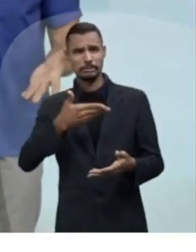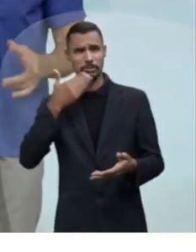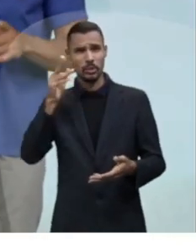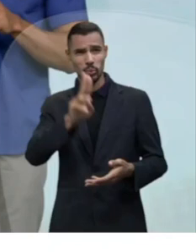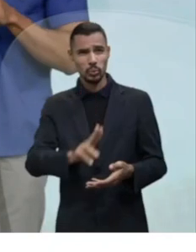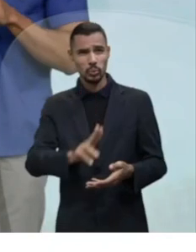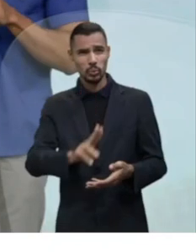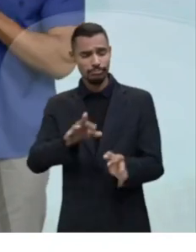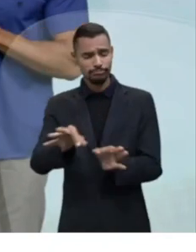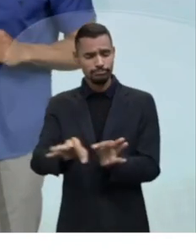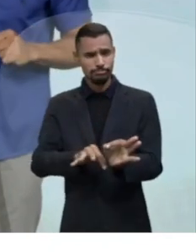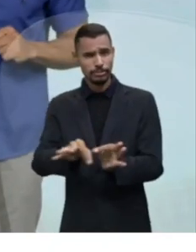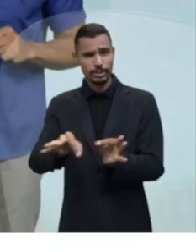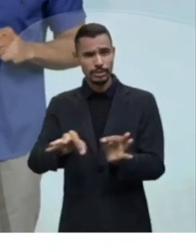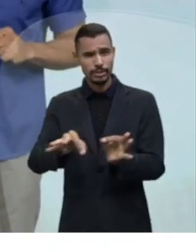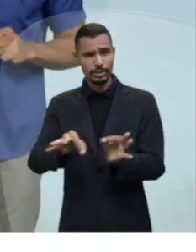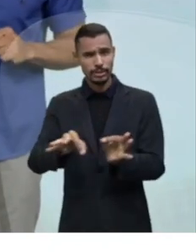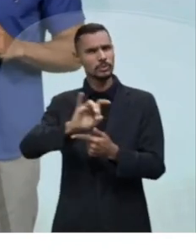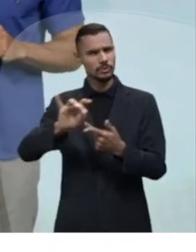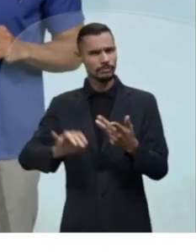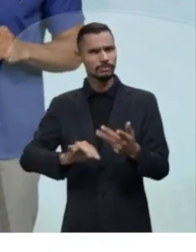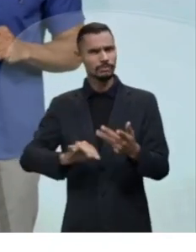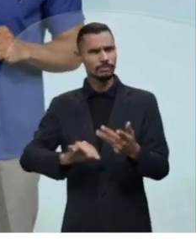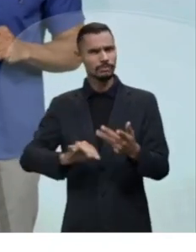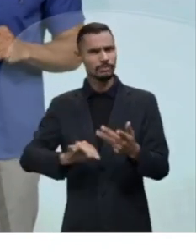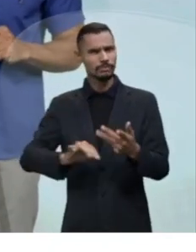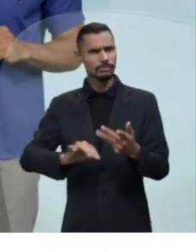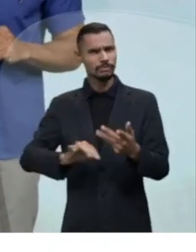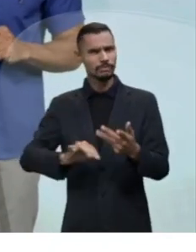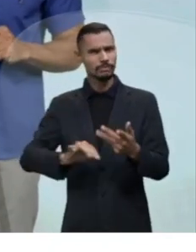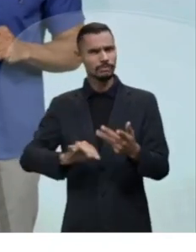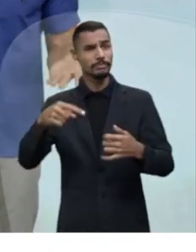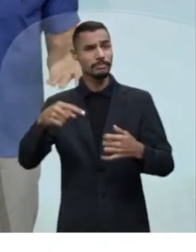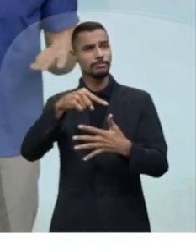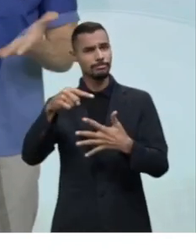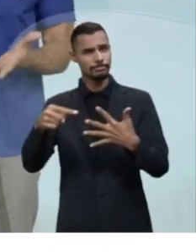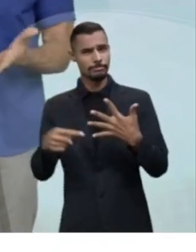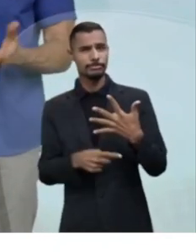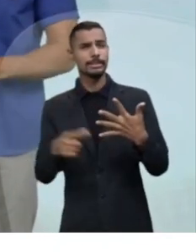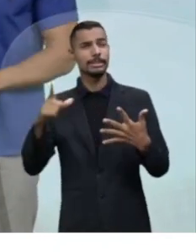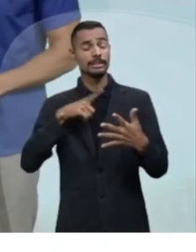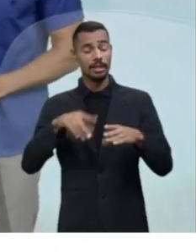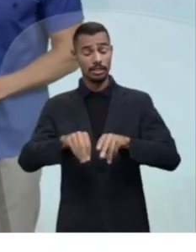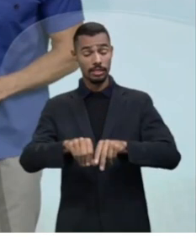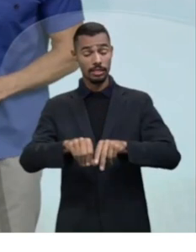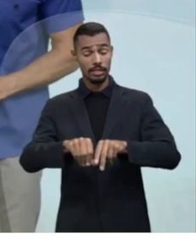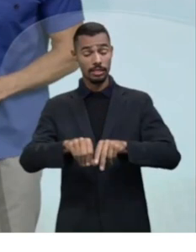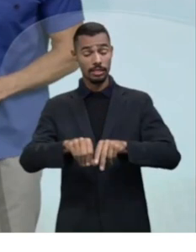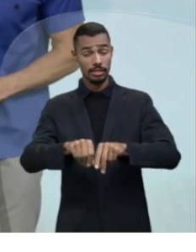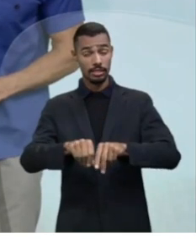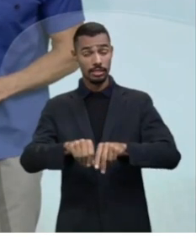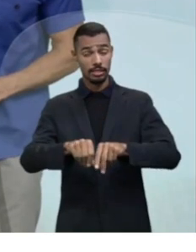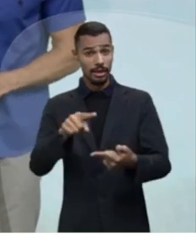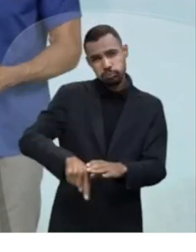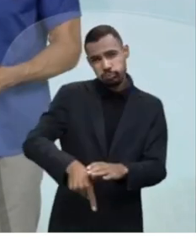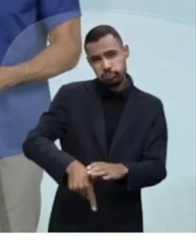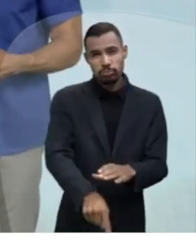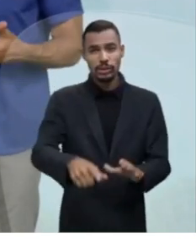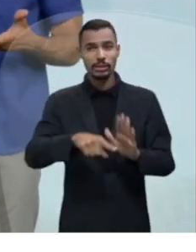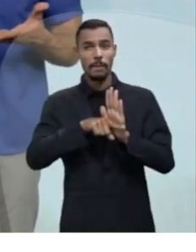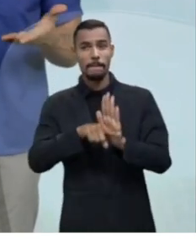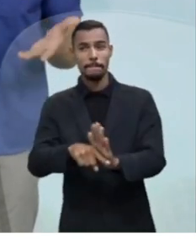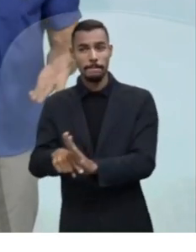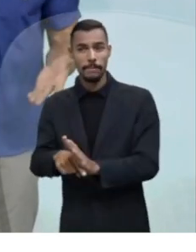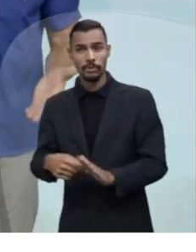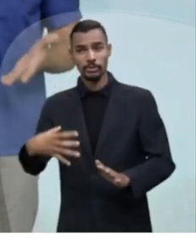das estacas, algumas coisas têm de ser consideradas, como os parâmetros de resistência do solo, a profundidade máxima de apoio